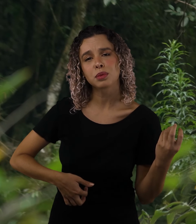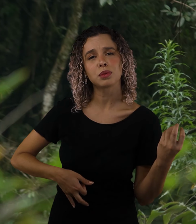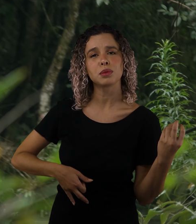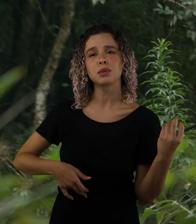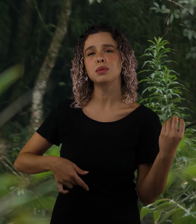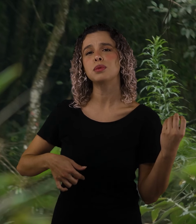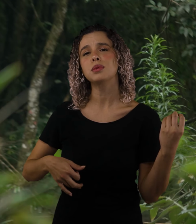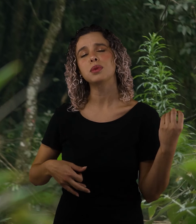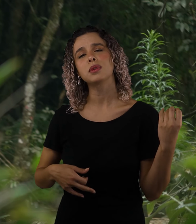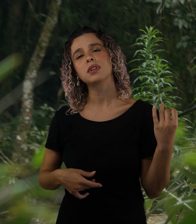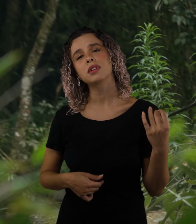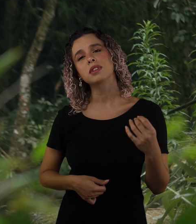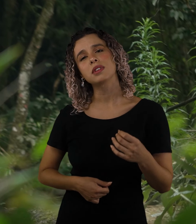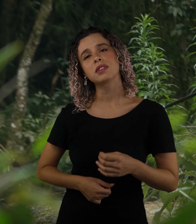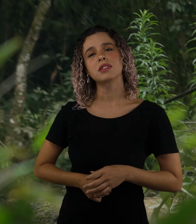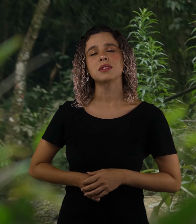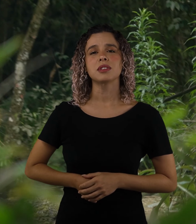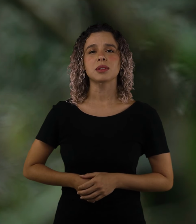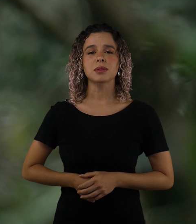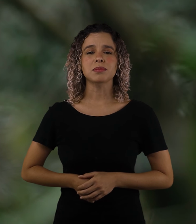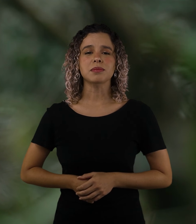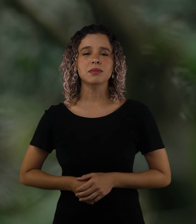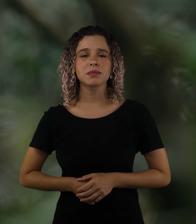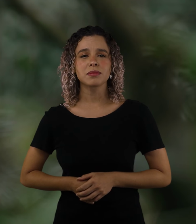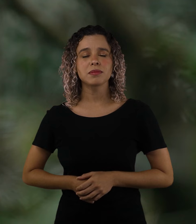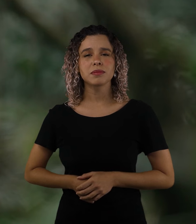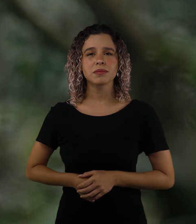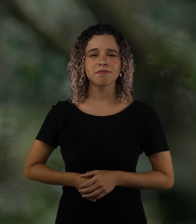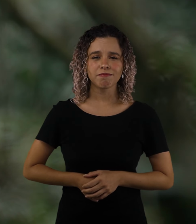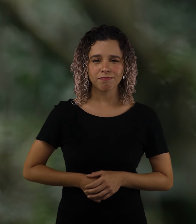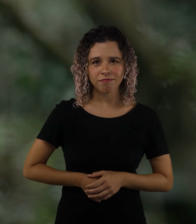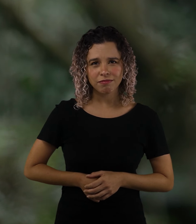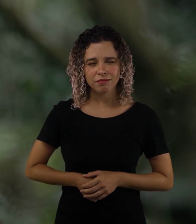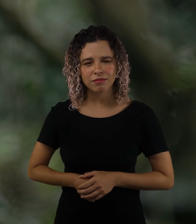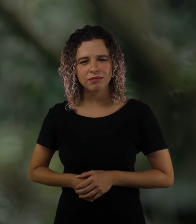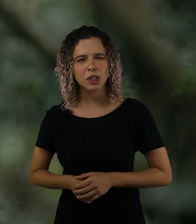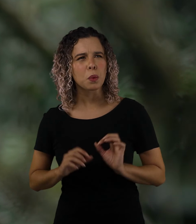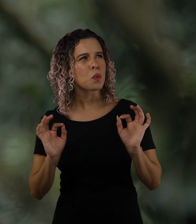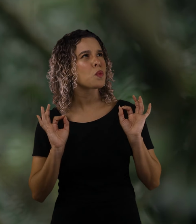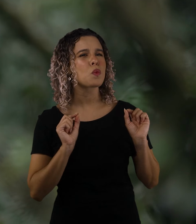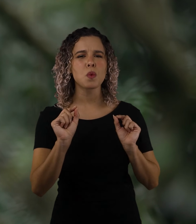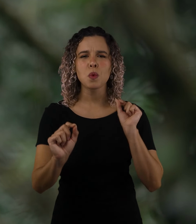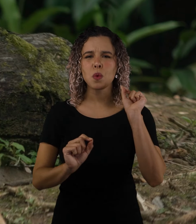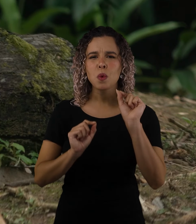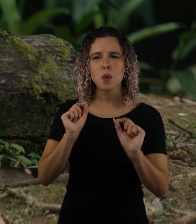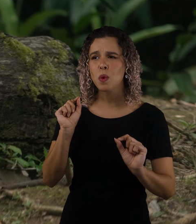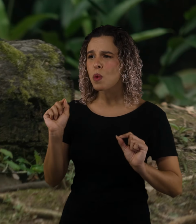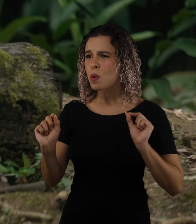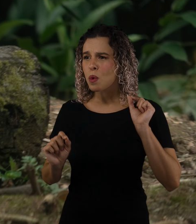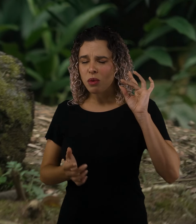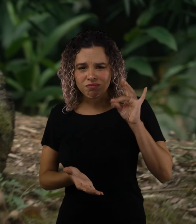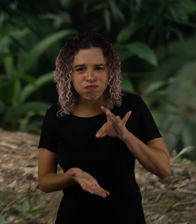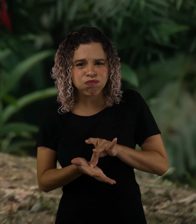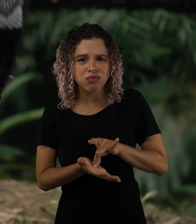desfocadas. Abraço uma árvore. Was it really for? If it's